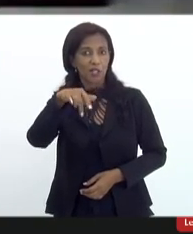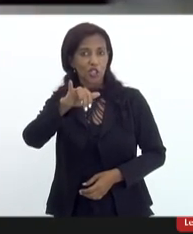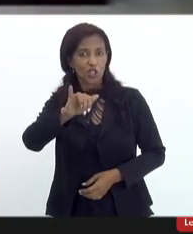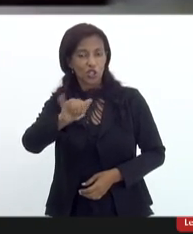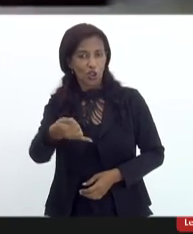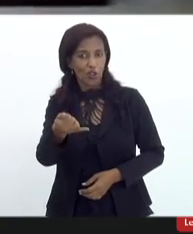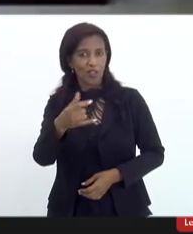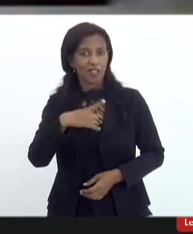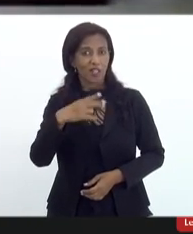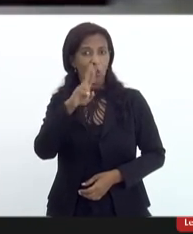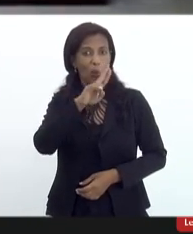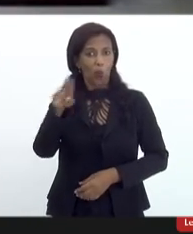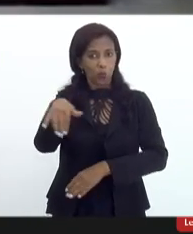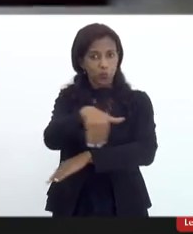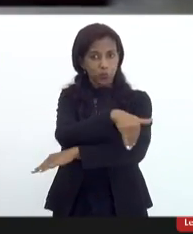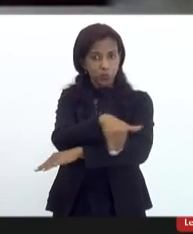endereço.